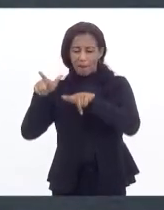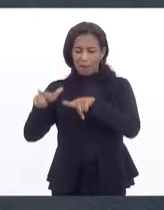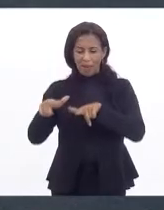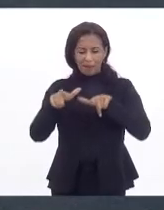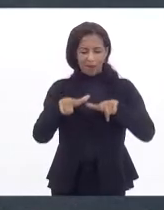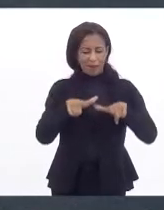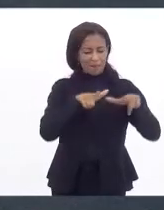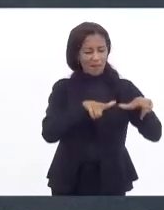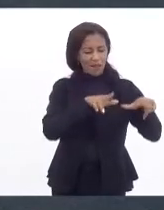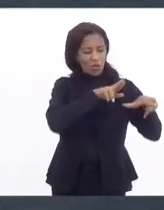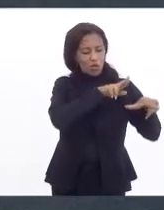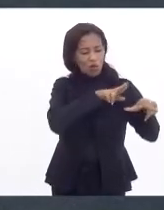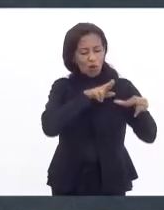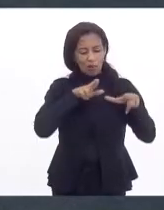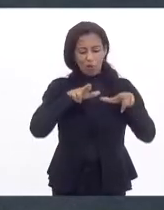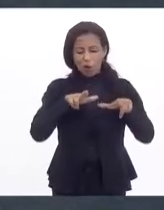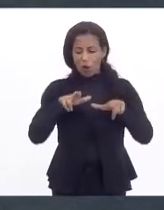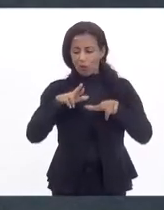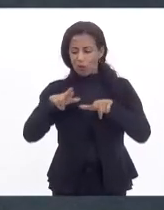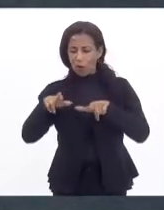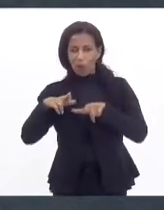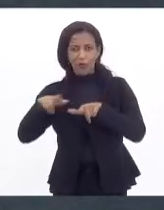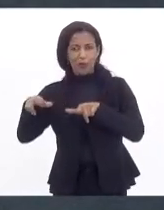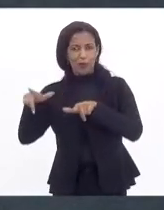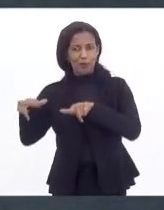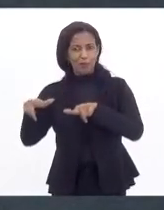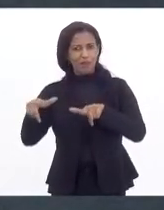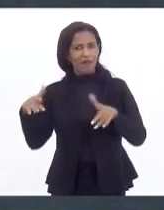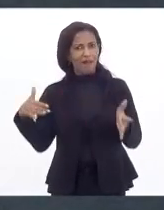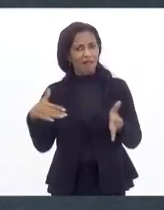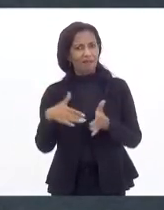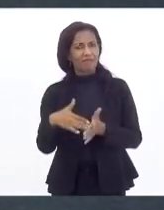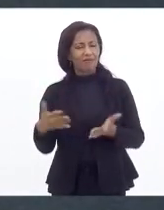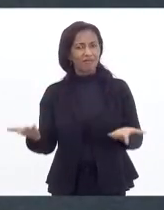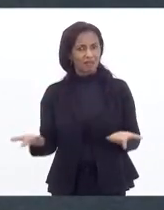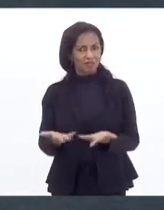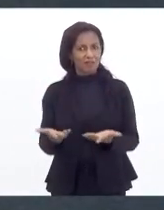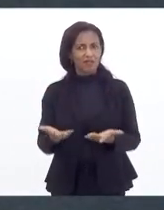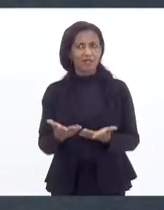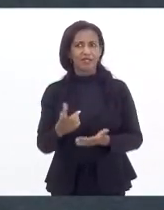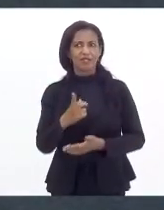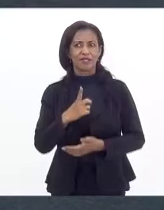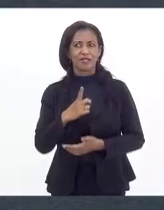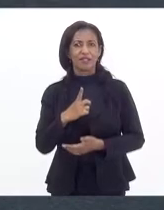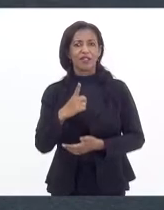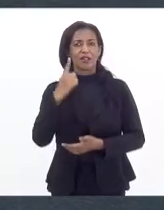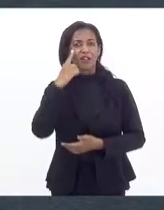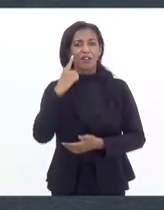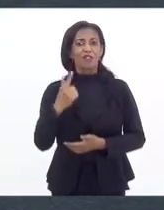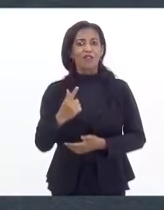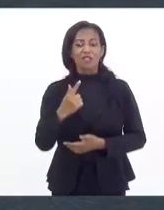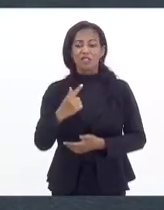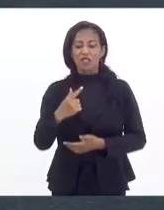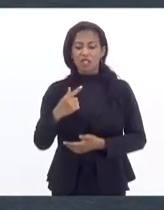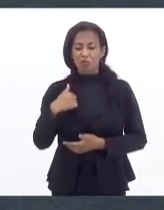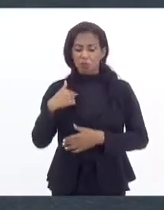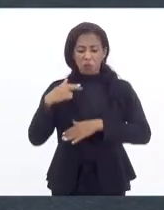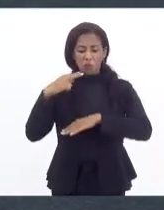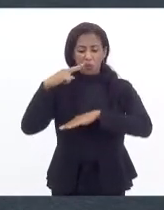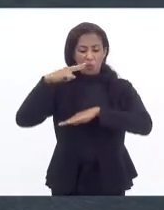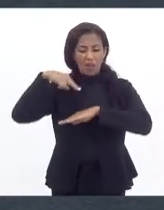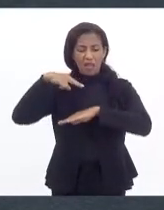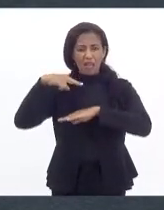pelos seus nomes estarem impressos ali, e muitos desses nomes até, doutora Marta Rocha, você passa ali e você não consegue nem ler